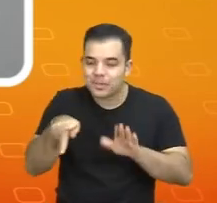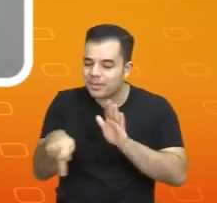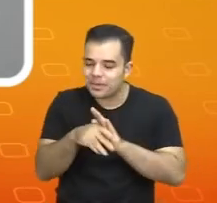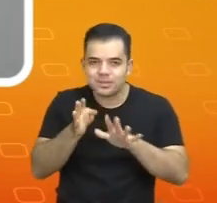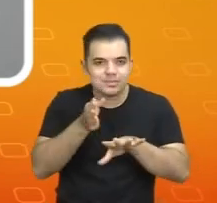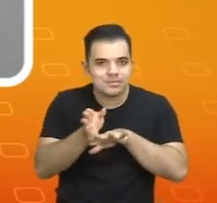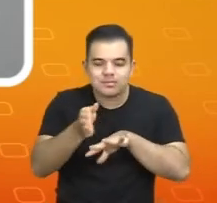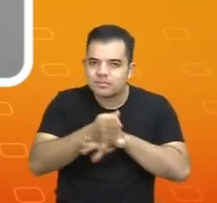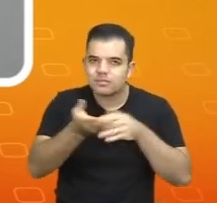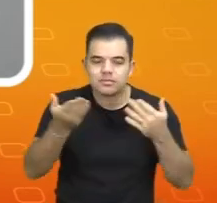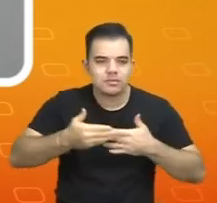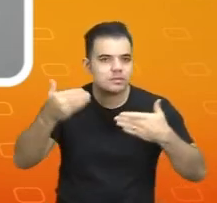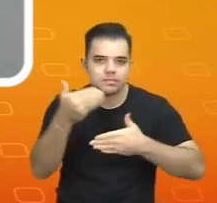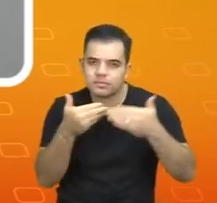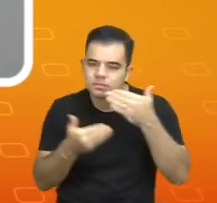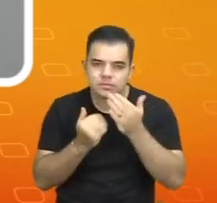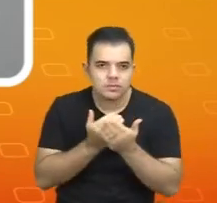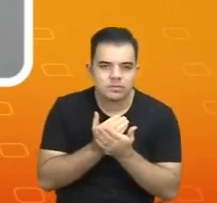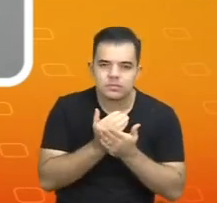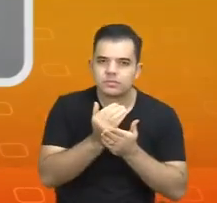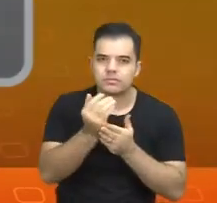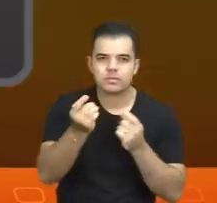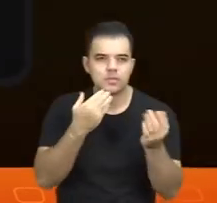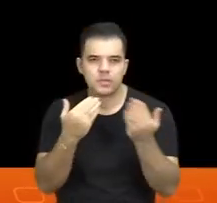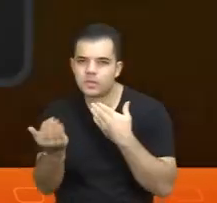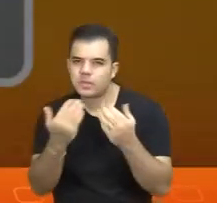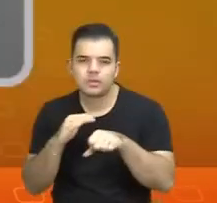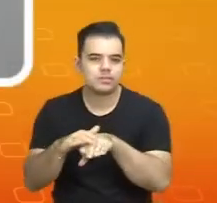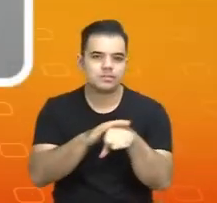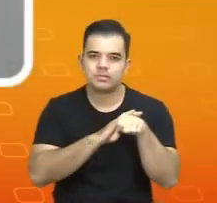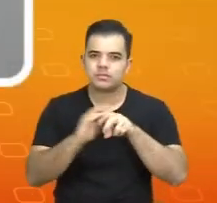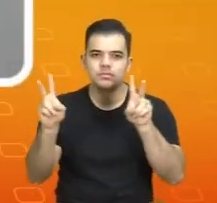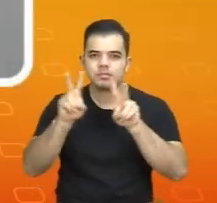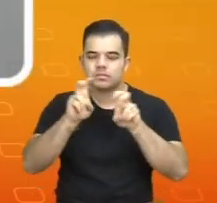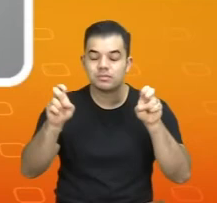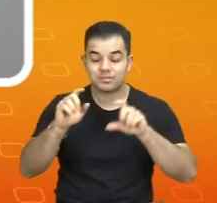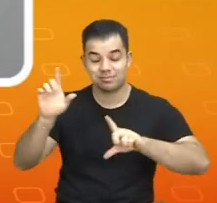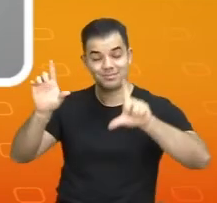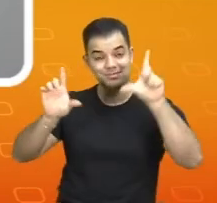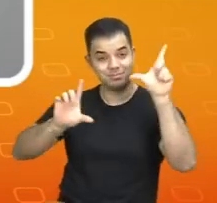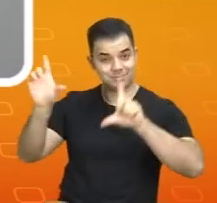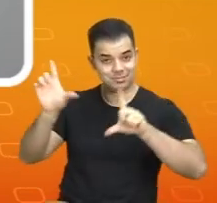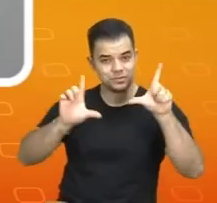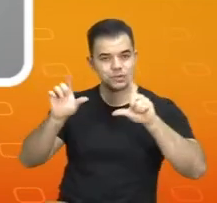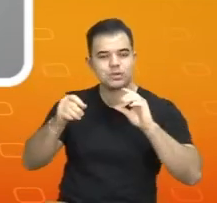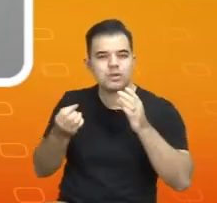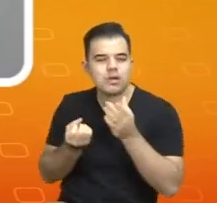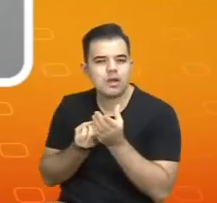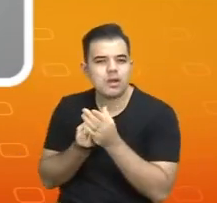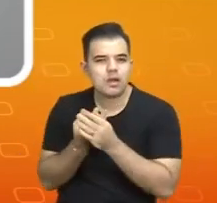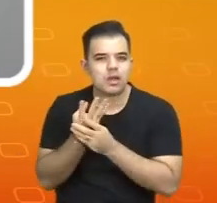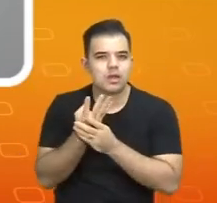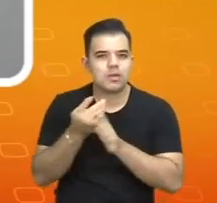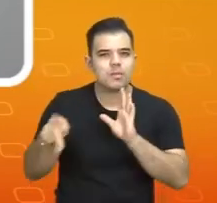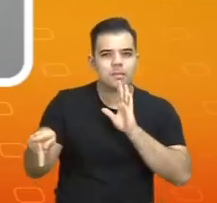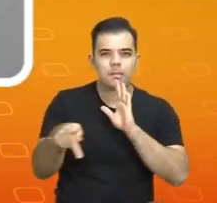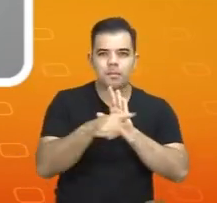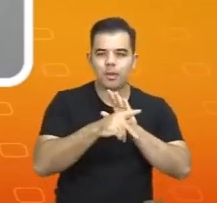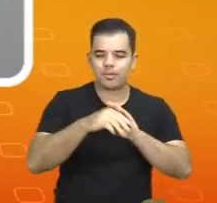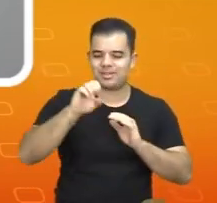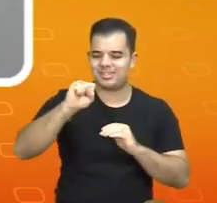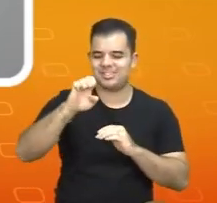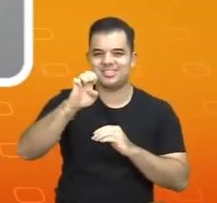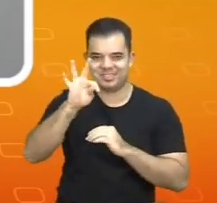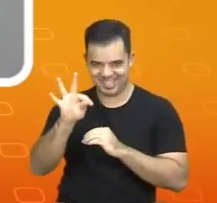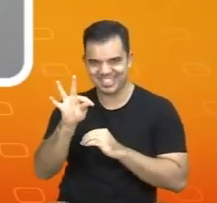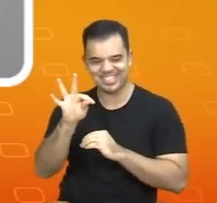nesta apresentação iniciaremos a conversa a respeito da televisão, que é a origem, a raiz da sete.